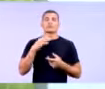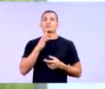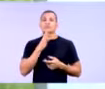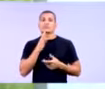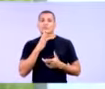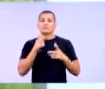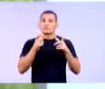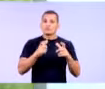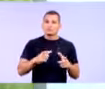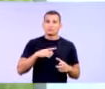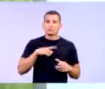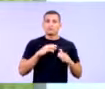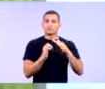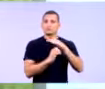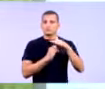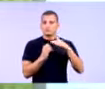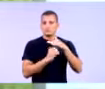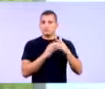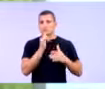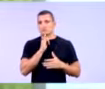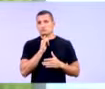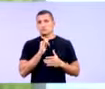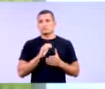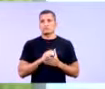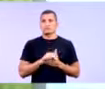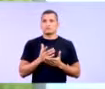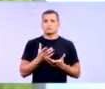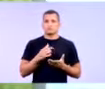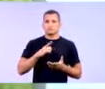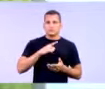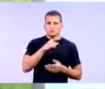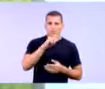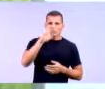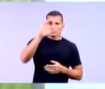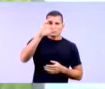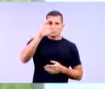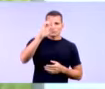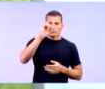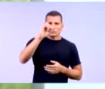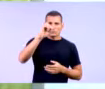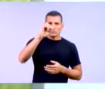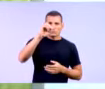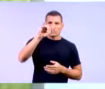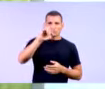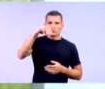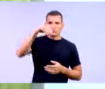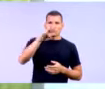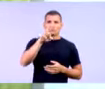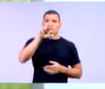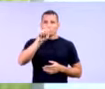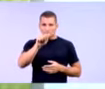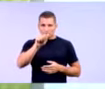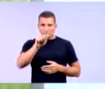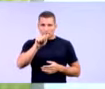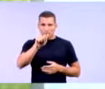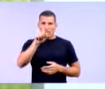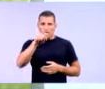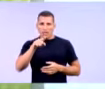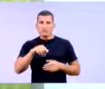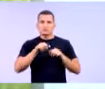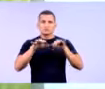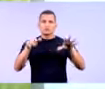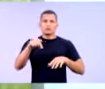uma empresa, exemplo, não sei se tem Coimbra aí em todos os municípios, mas Coimbra é uma distribuidora muito conhecida